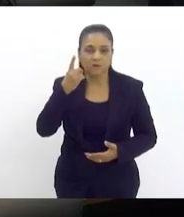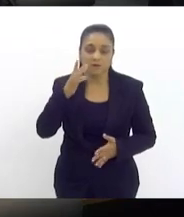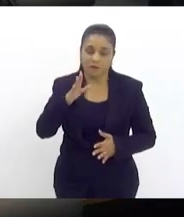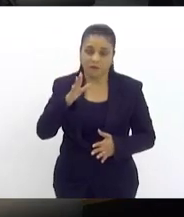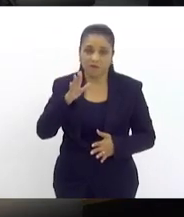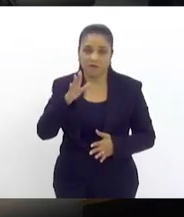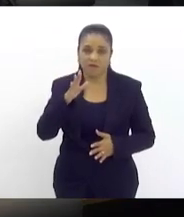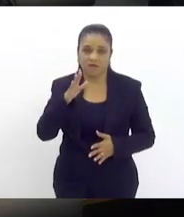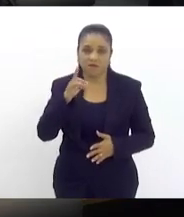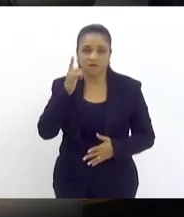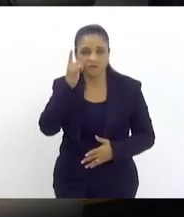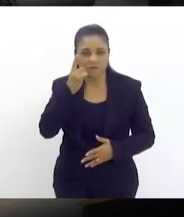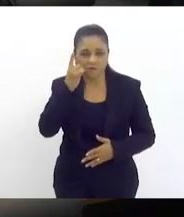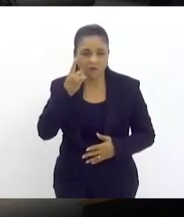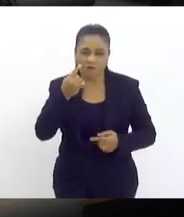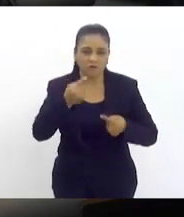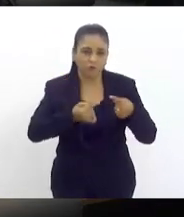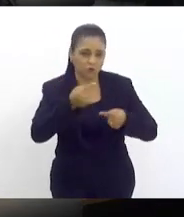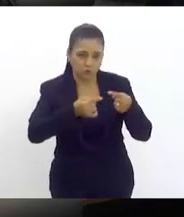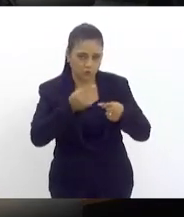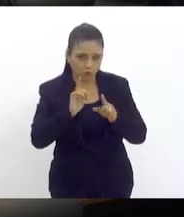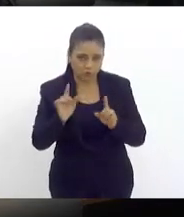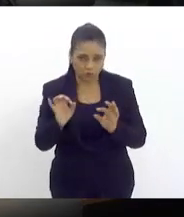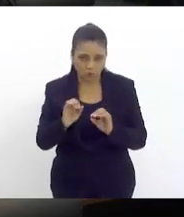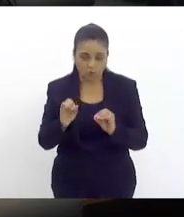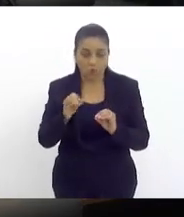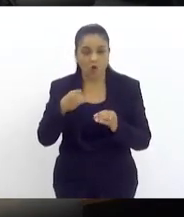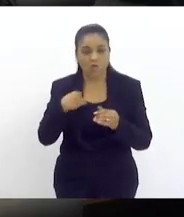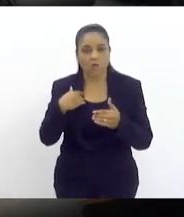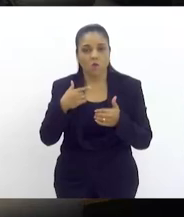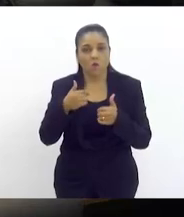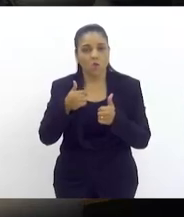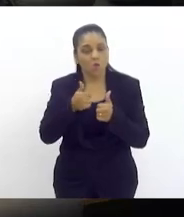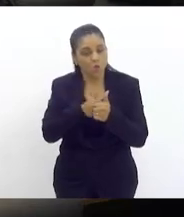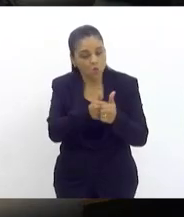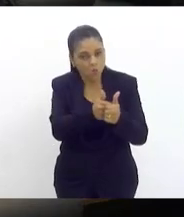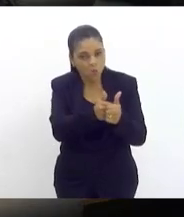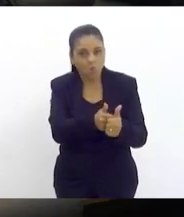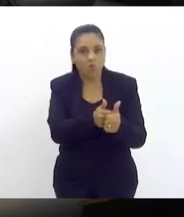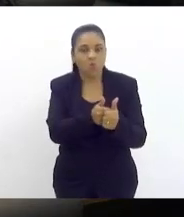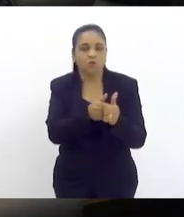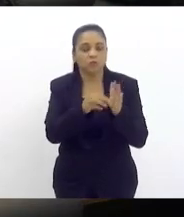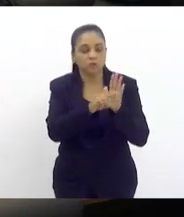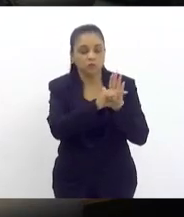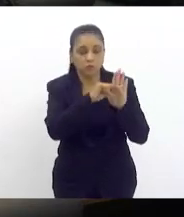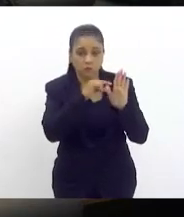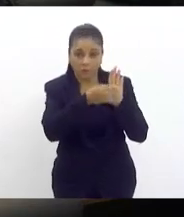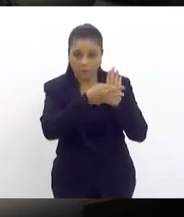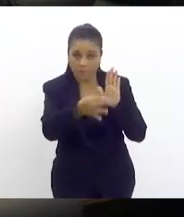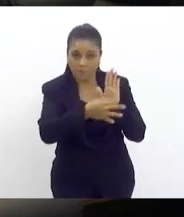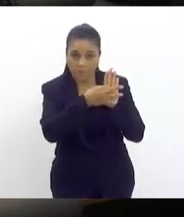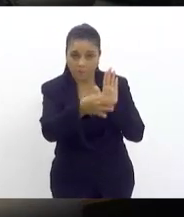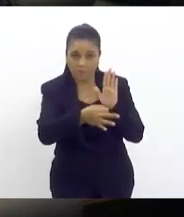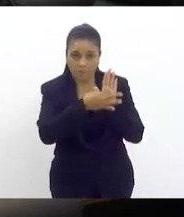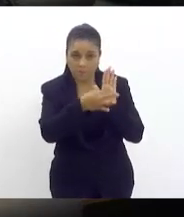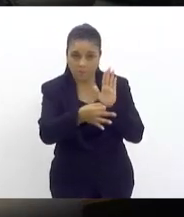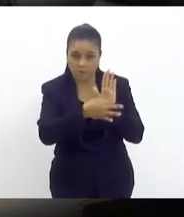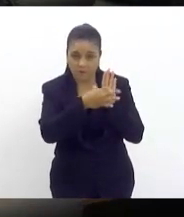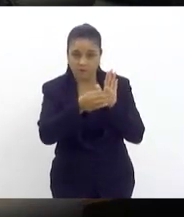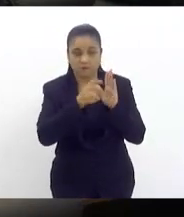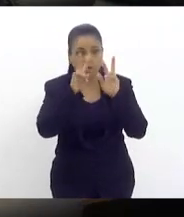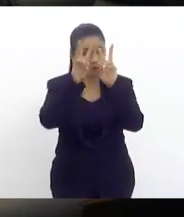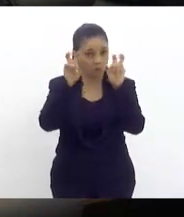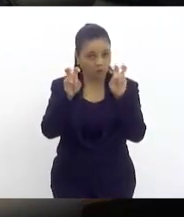Tá, eu vou aqui pegar a linha do parecer normativo sobre o